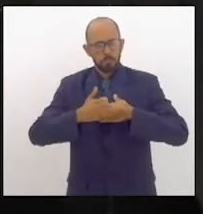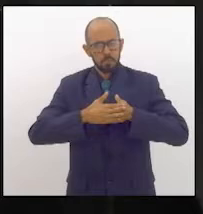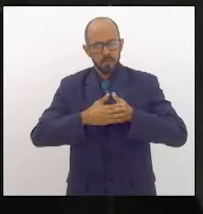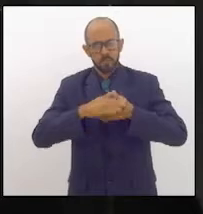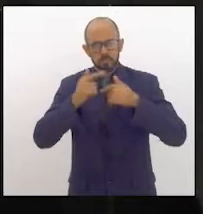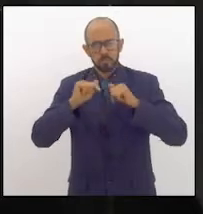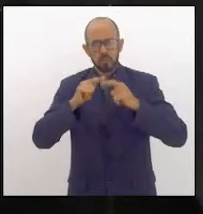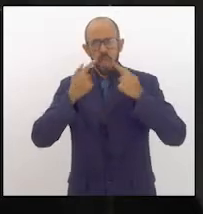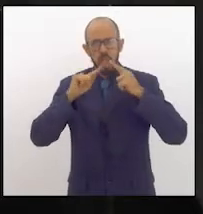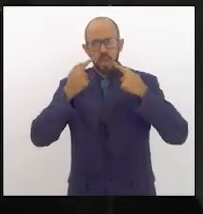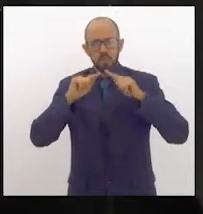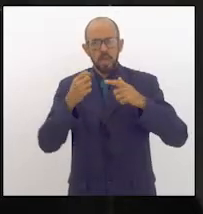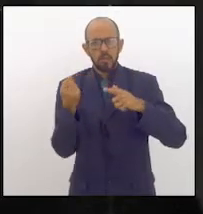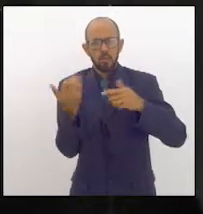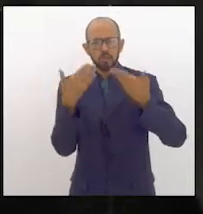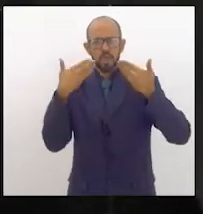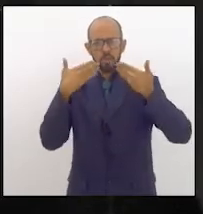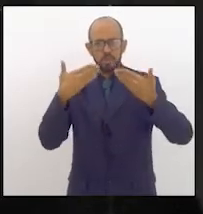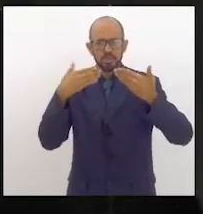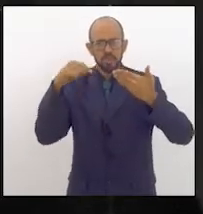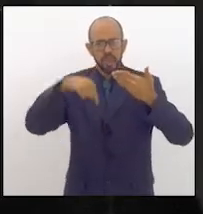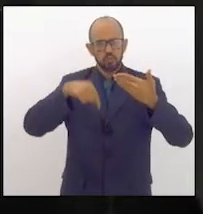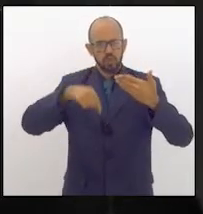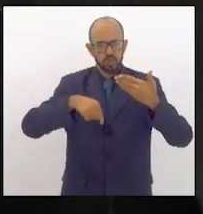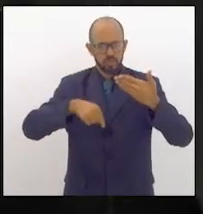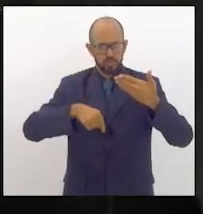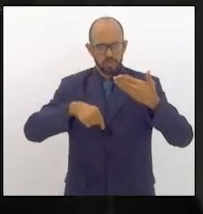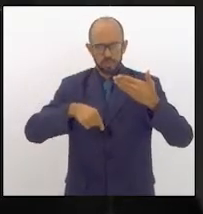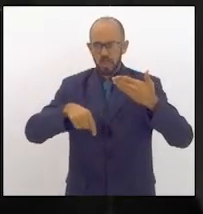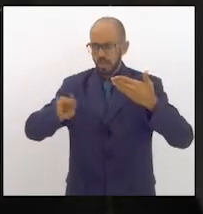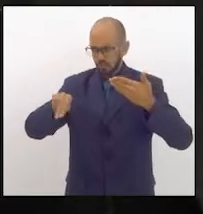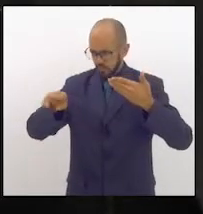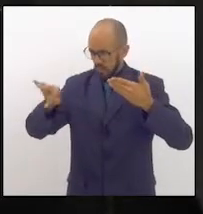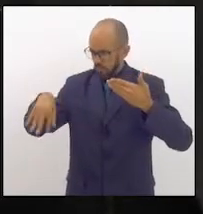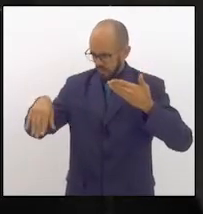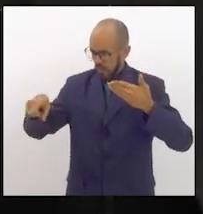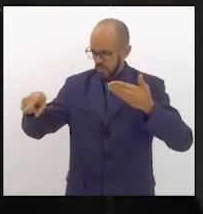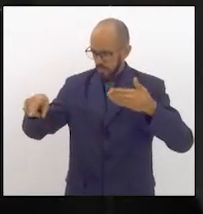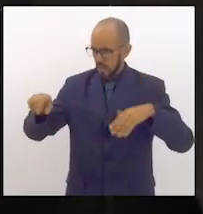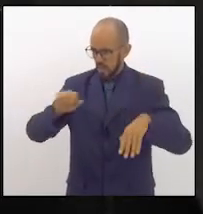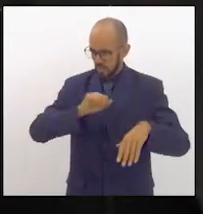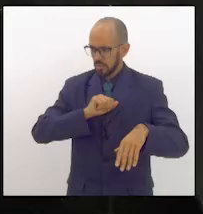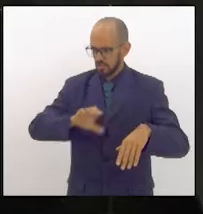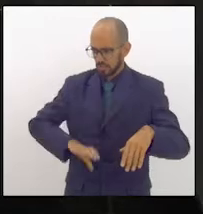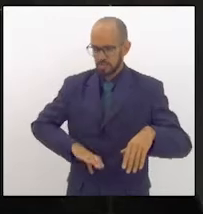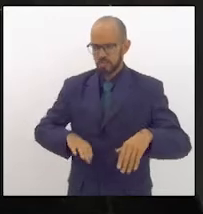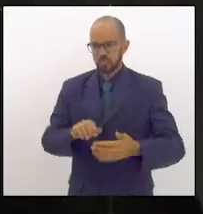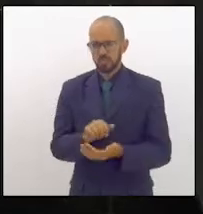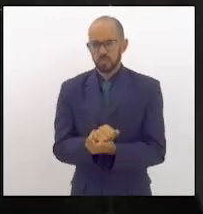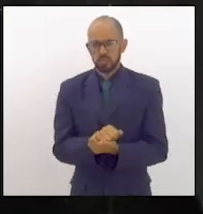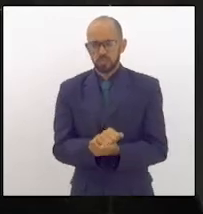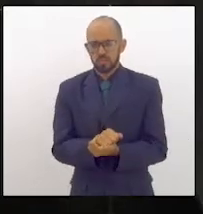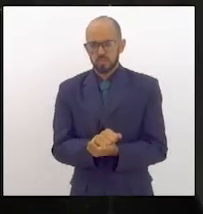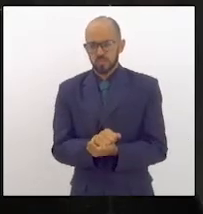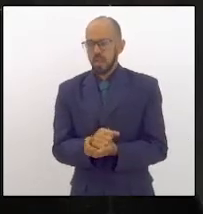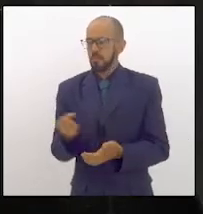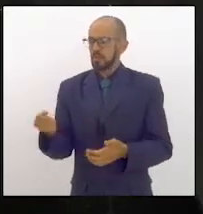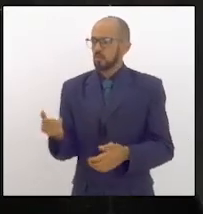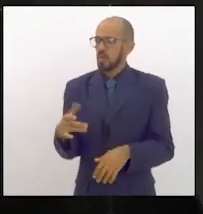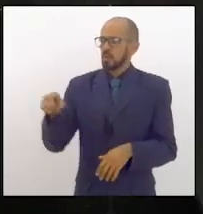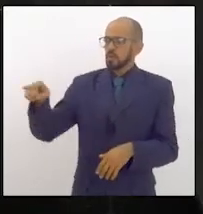se for apresentado aqui uma uma comenda vou concluir André vossa excelência se lembra da presidir a assembleia uma comenda